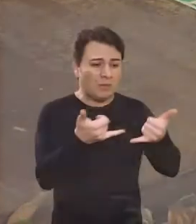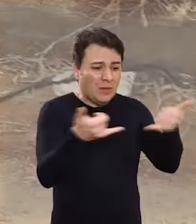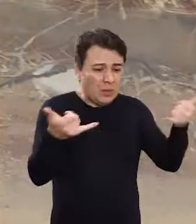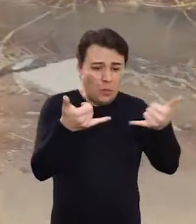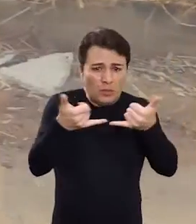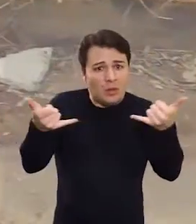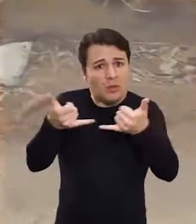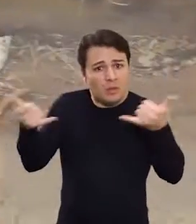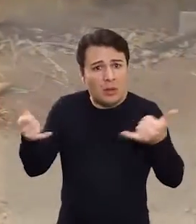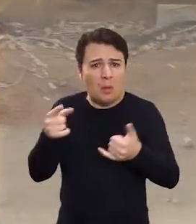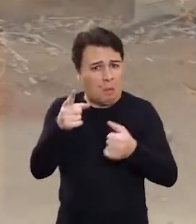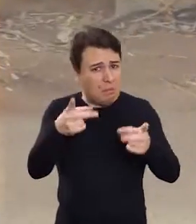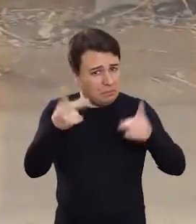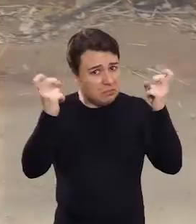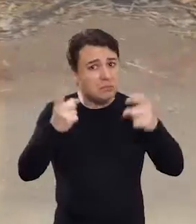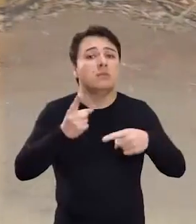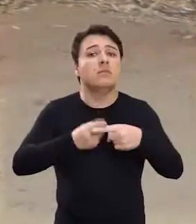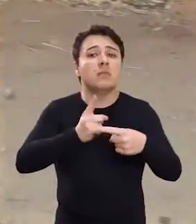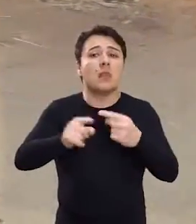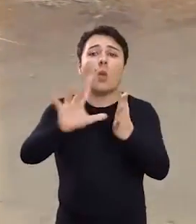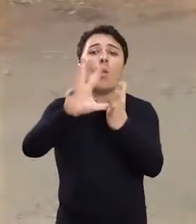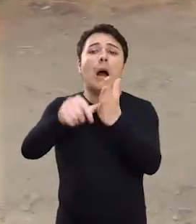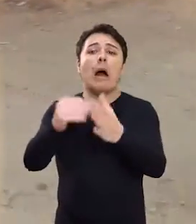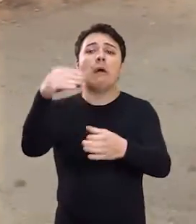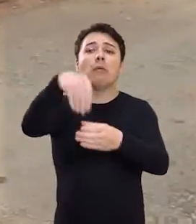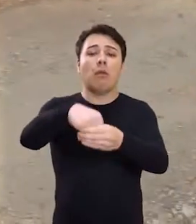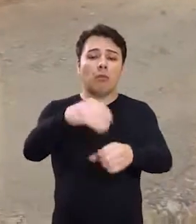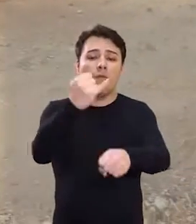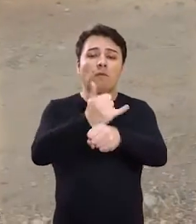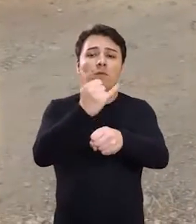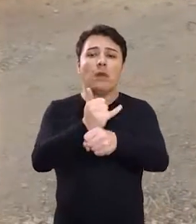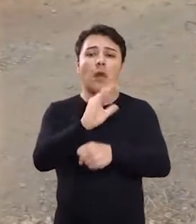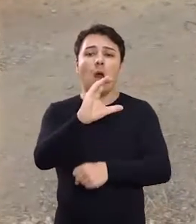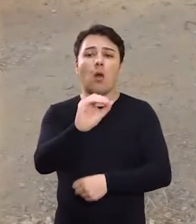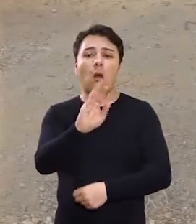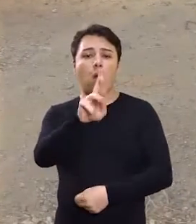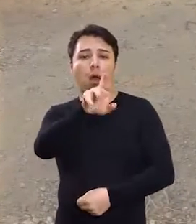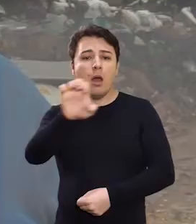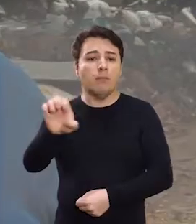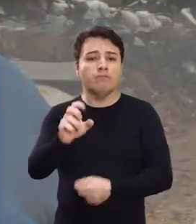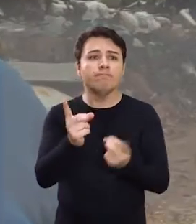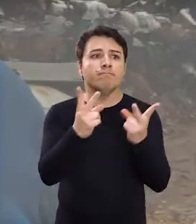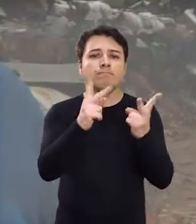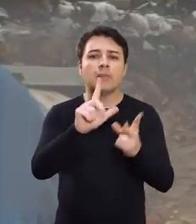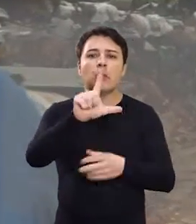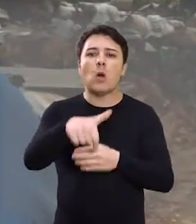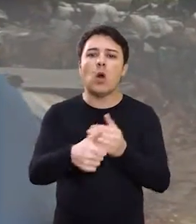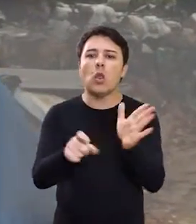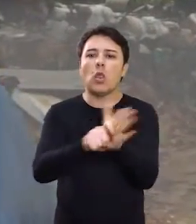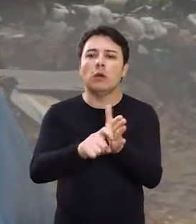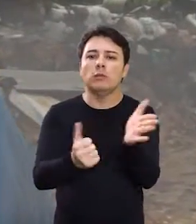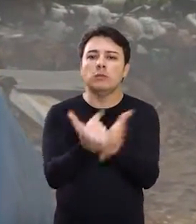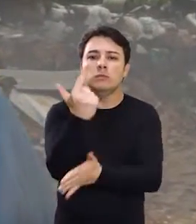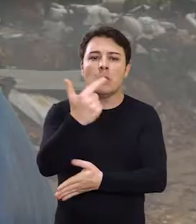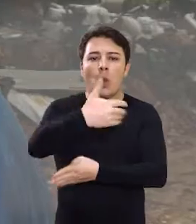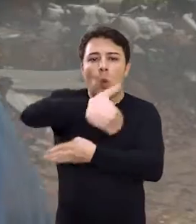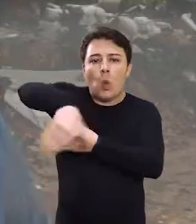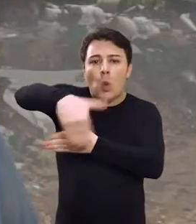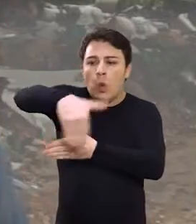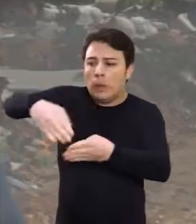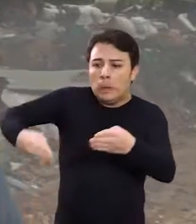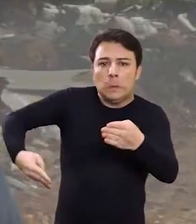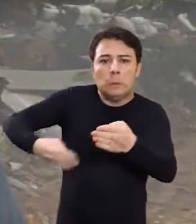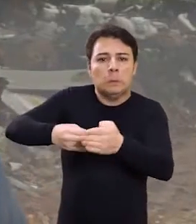a todos e monte de fio que você vê que é roubo eles para pegar o cobre vender para